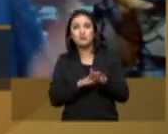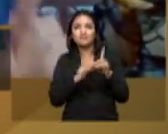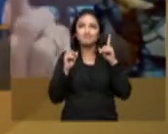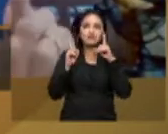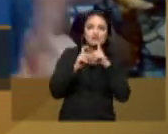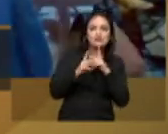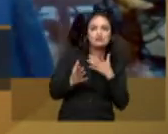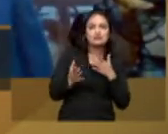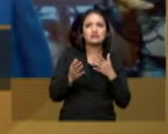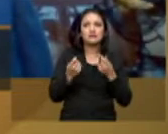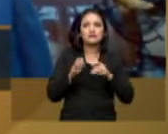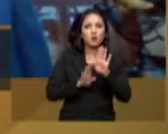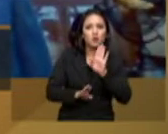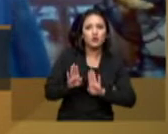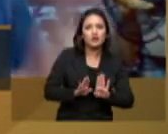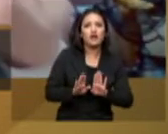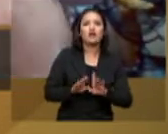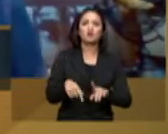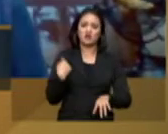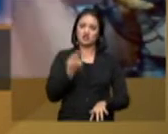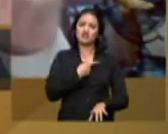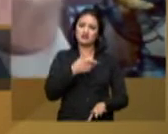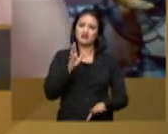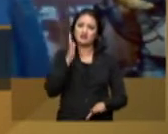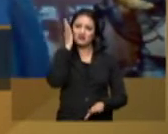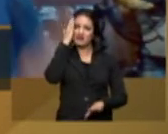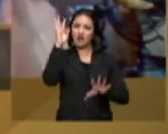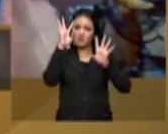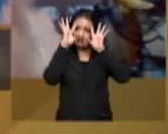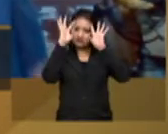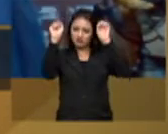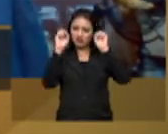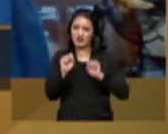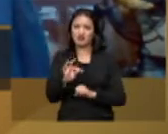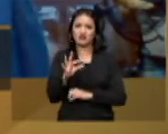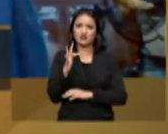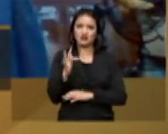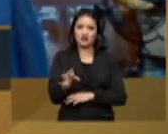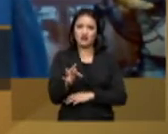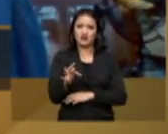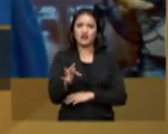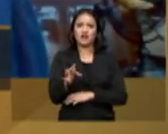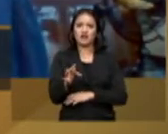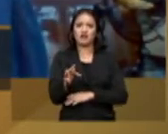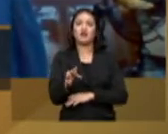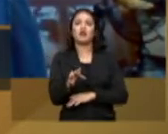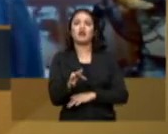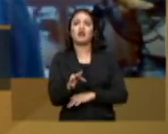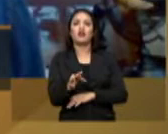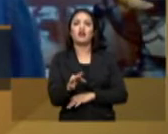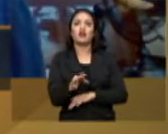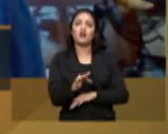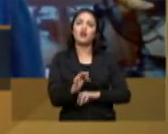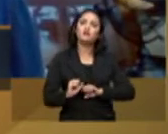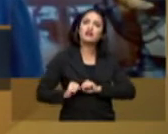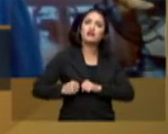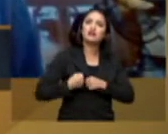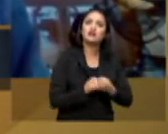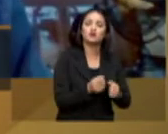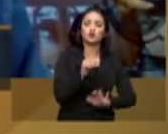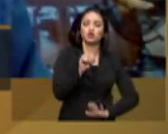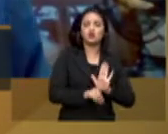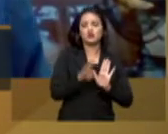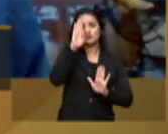guardião da Constituição dos direitos fundamentais em dar esta proteção ao contribuinte. Então, Vossas